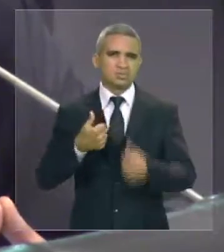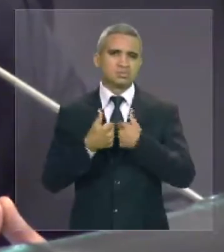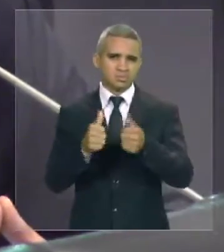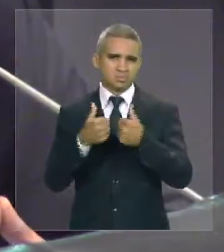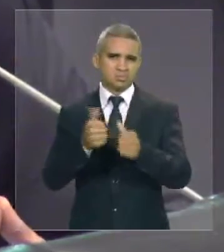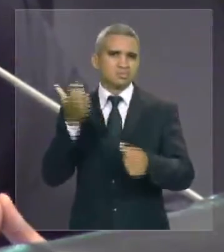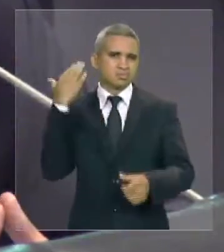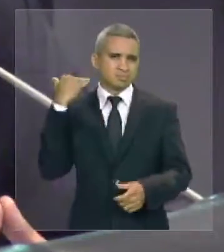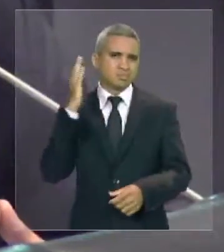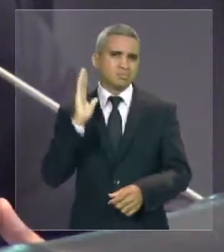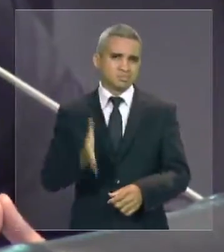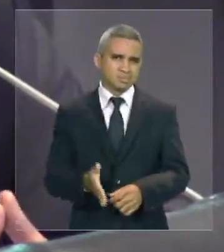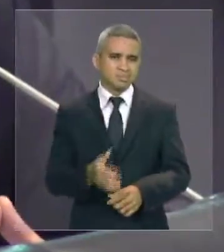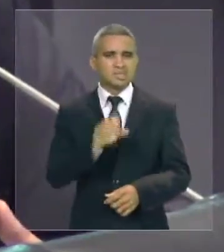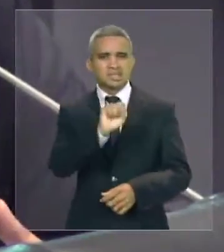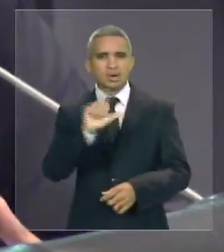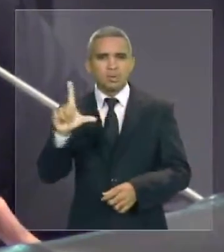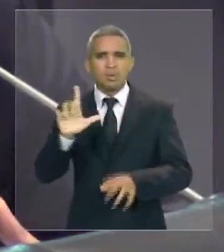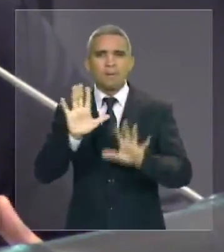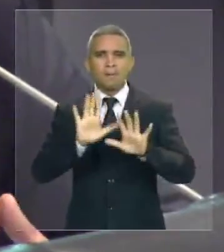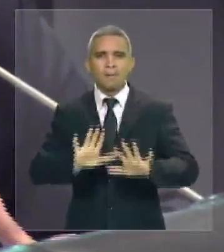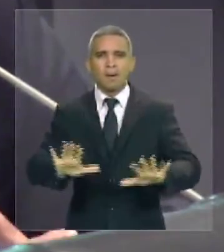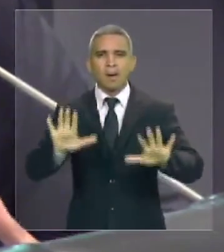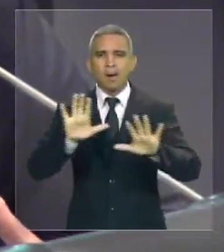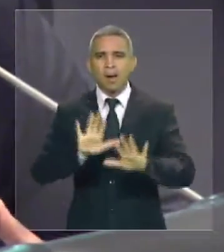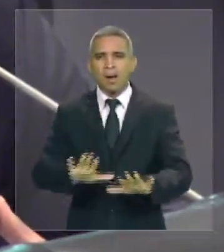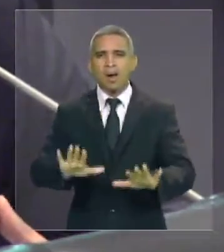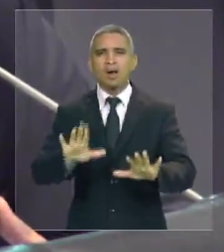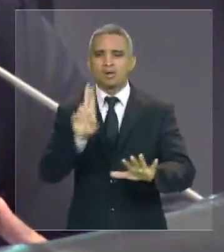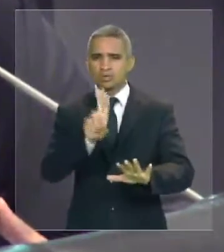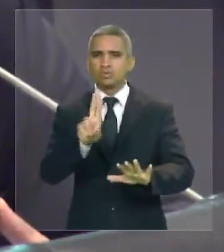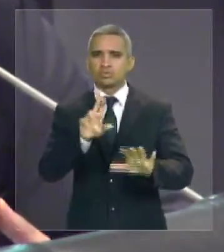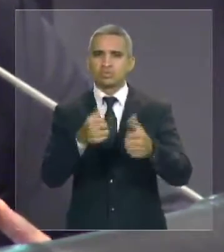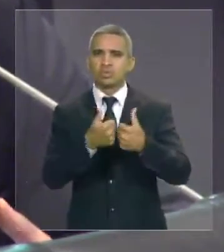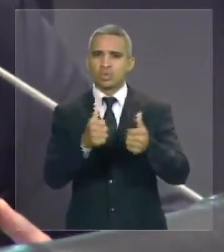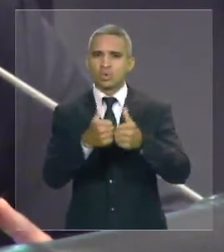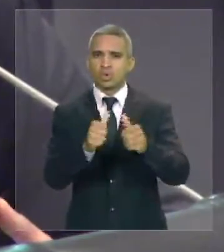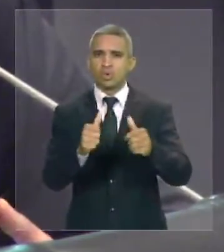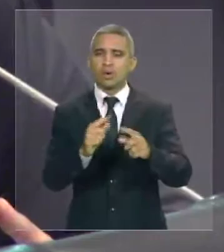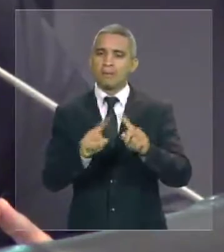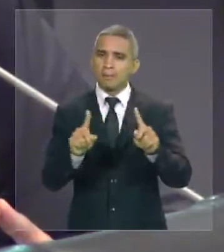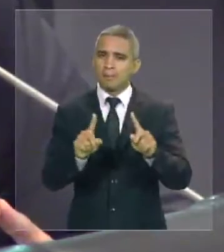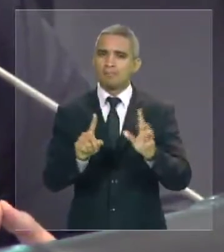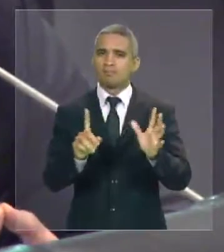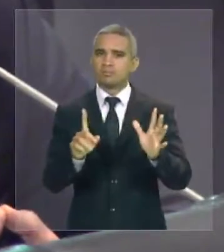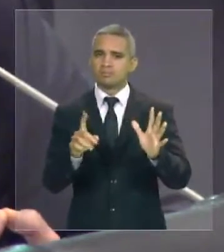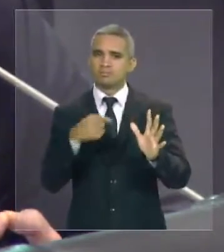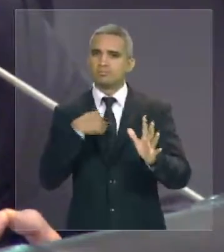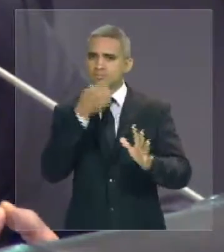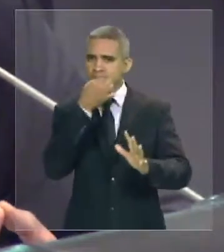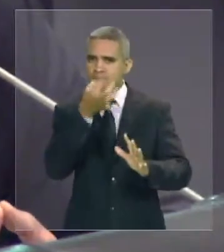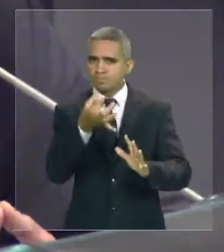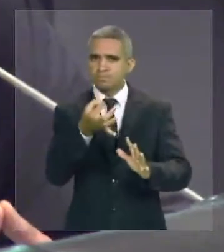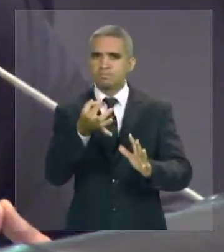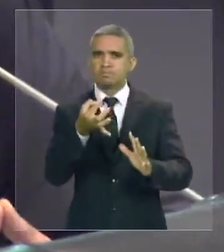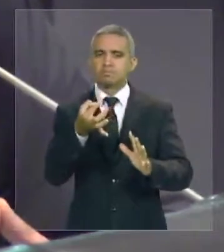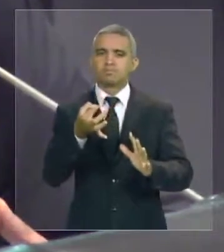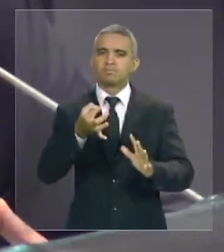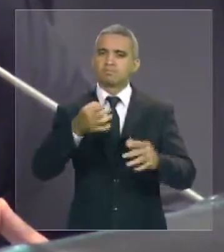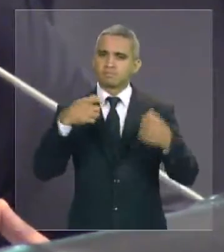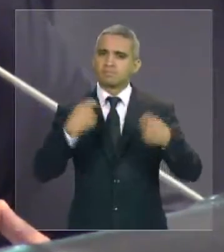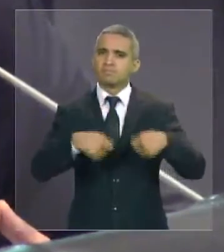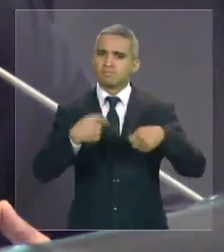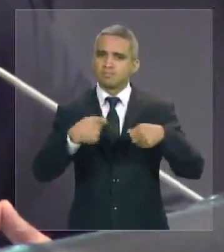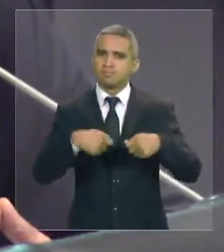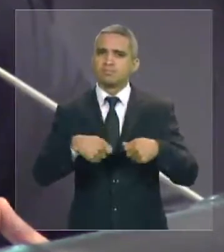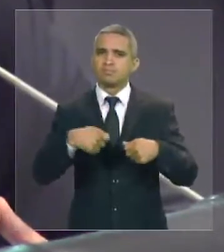época que São Luís era bem mais tranquilo. Então, eu acho que essa questão tem que ser vista sobre a ótica